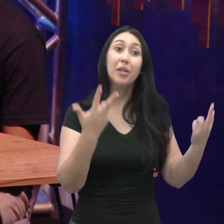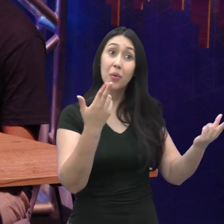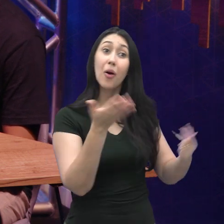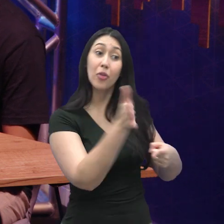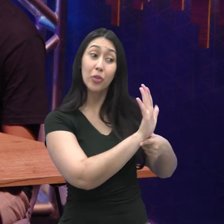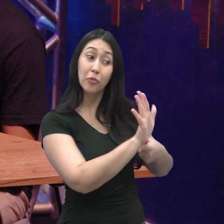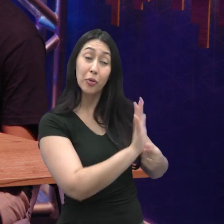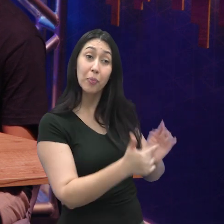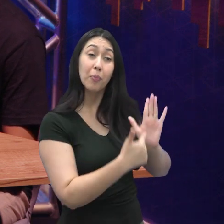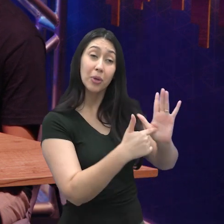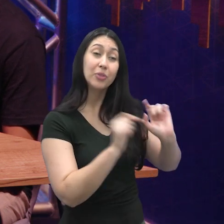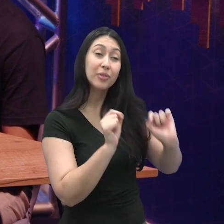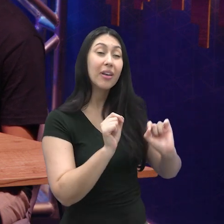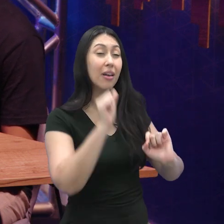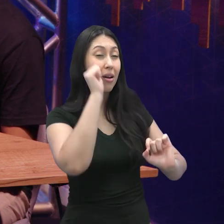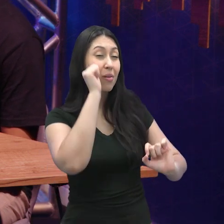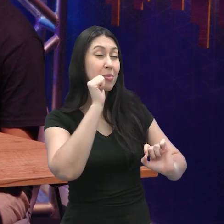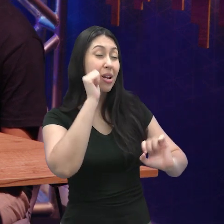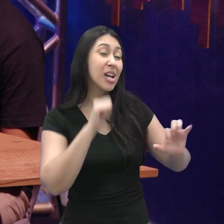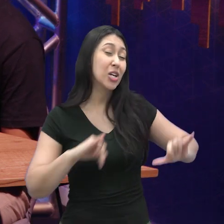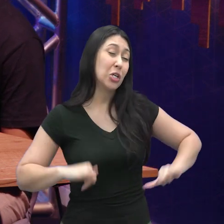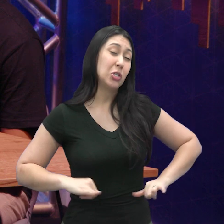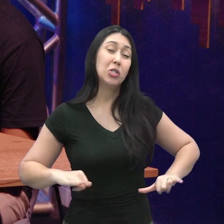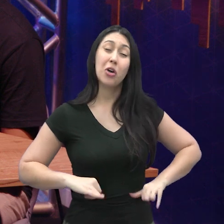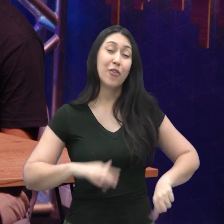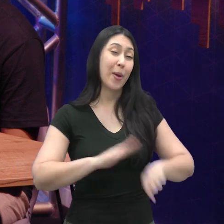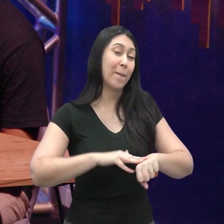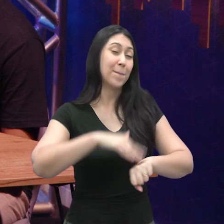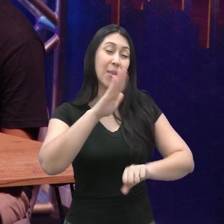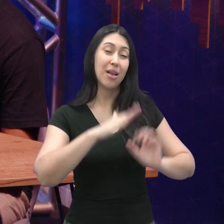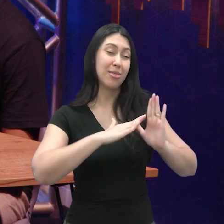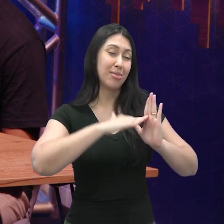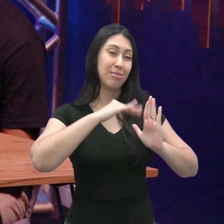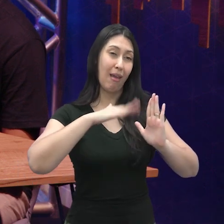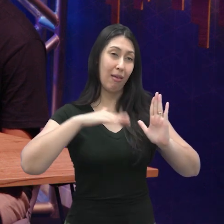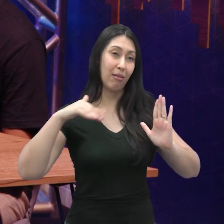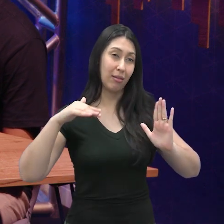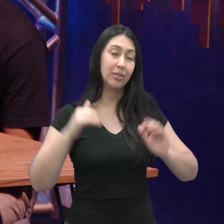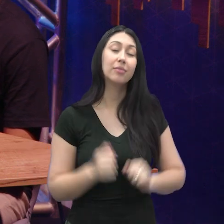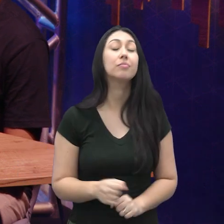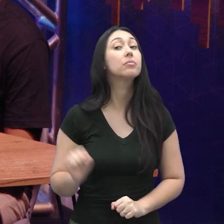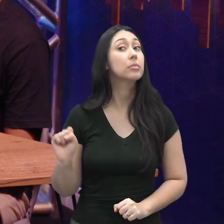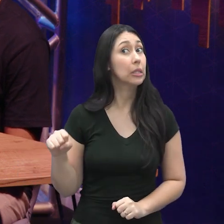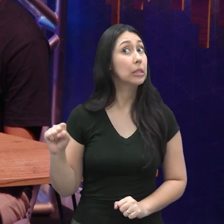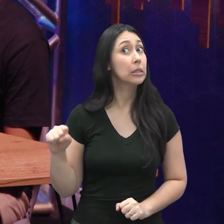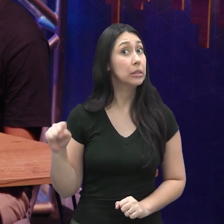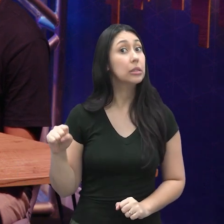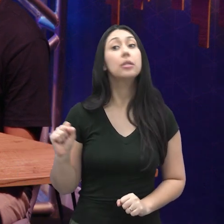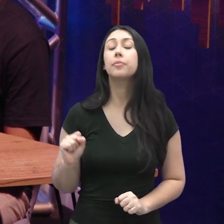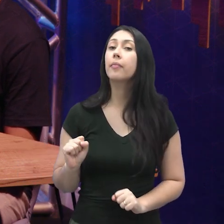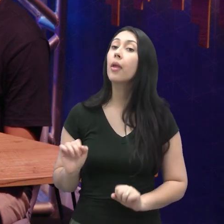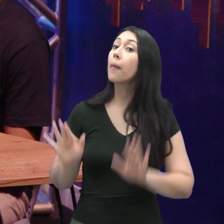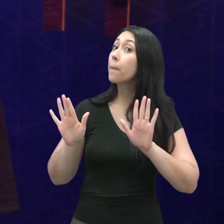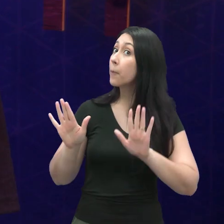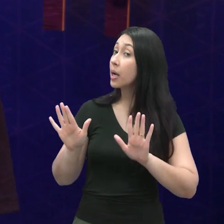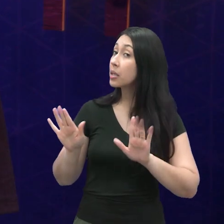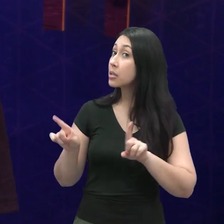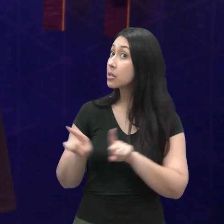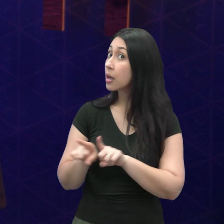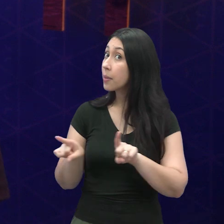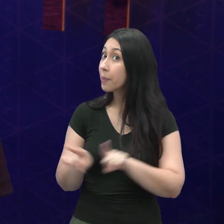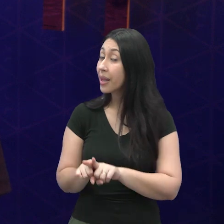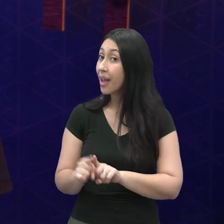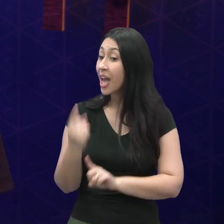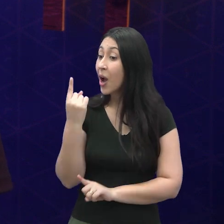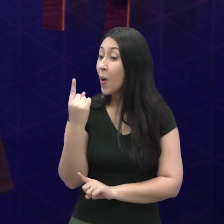Substância, que mostra que para a mulher essa questão estética sempre pesa um pouco mais, né? Sim, sim. E só um detalhe, né,